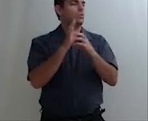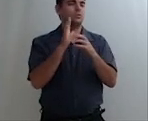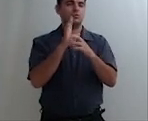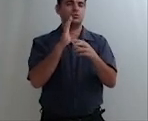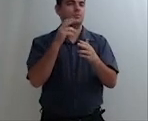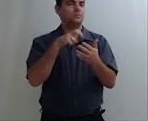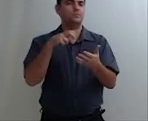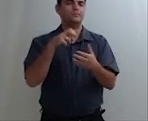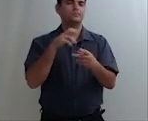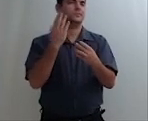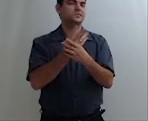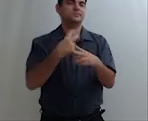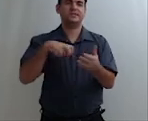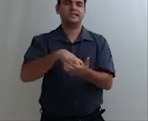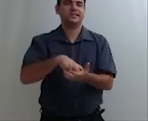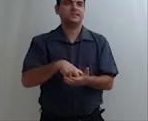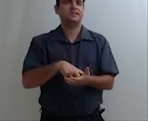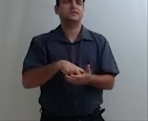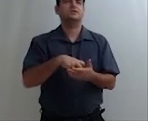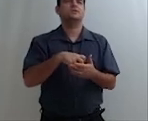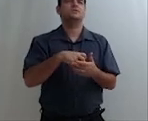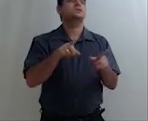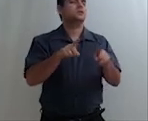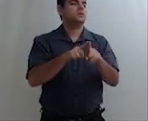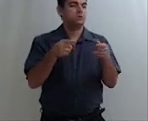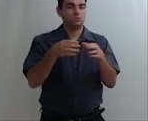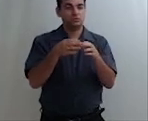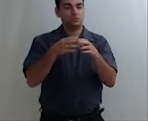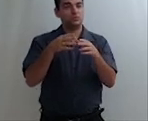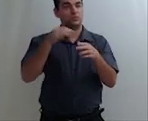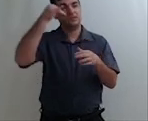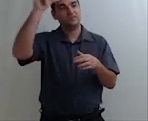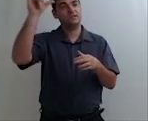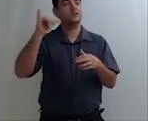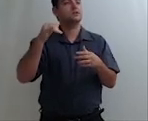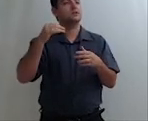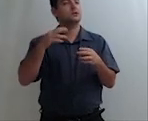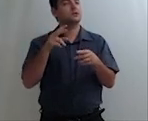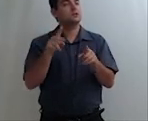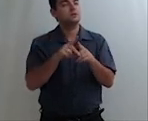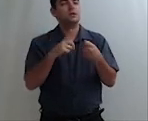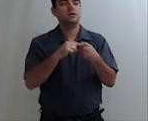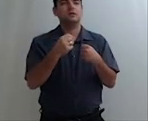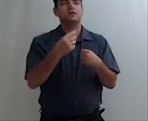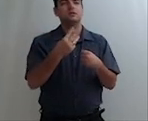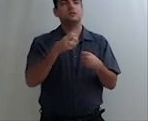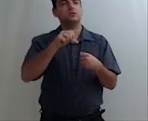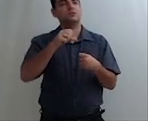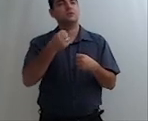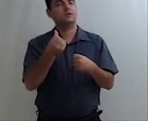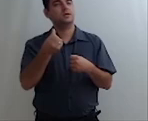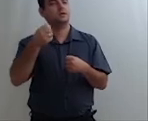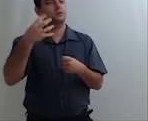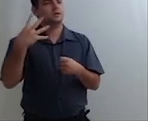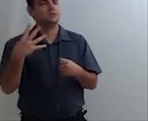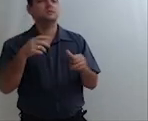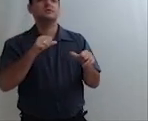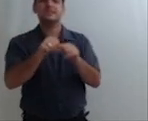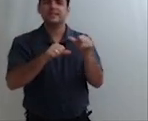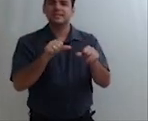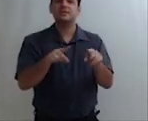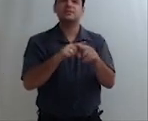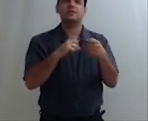em razão da da do pacote an da lei 13964 né ou seja as alterações que ele fez em especial quanto o artigo